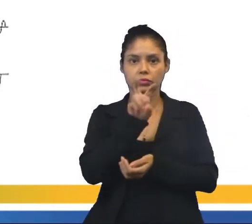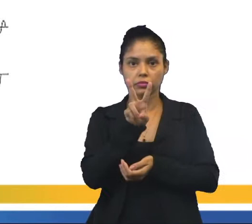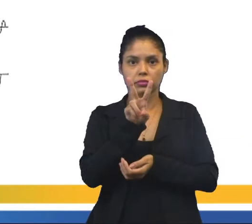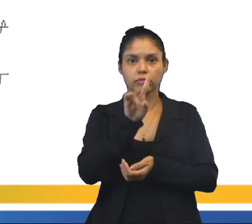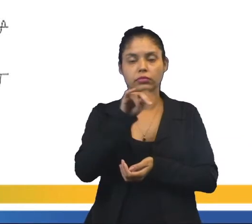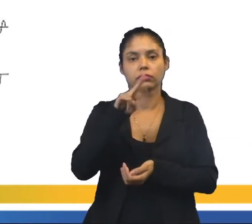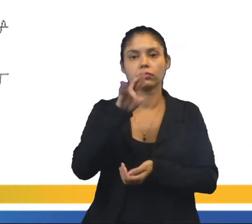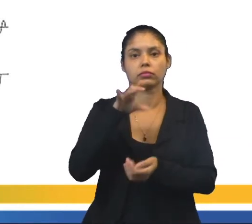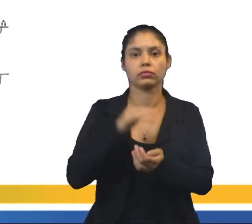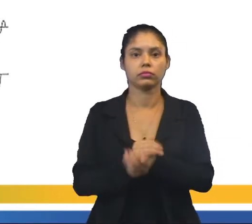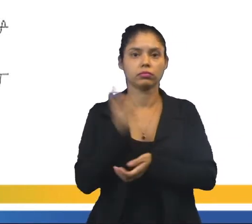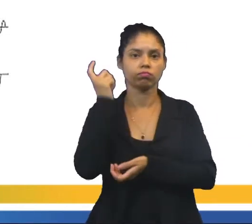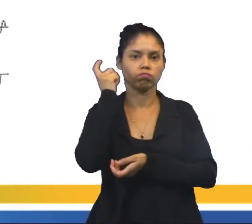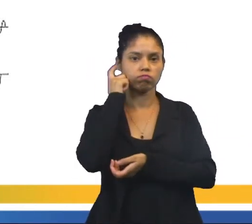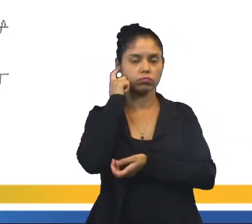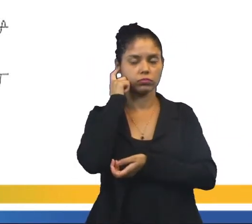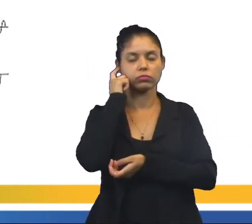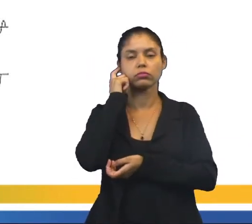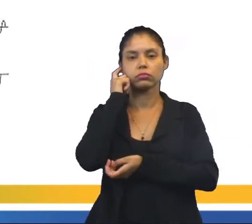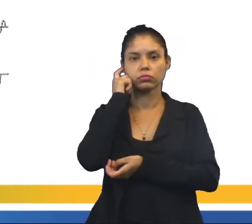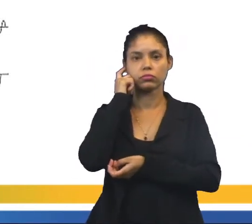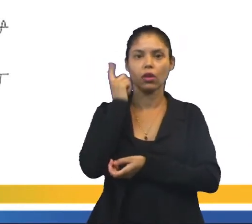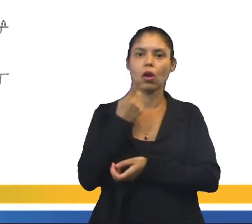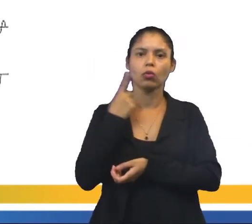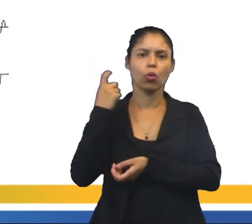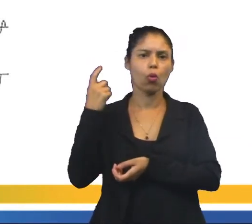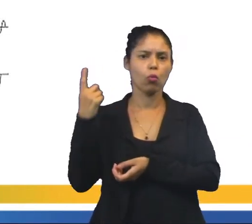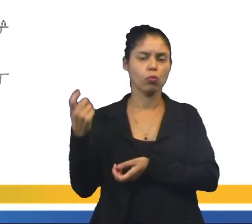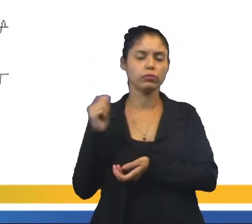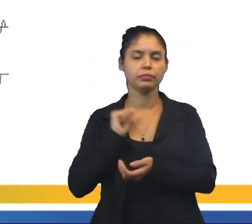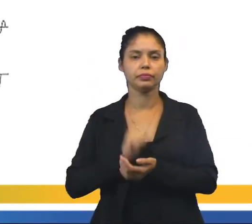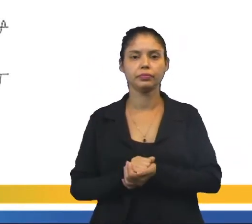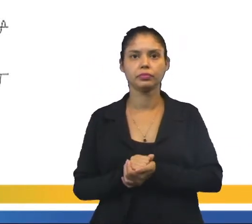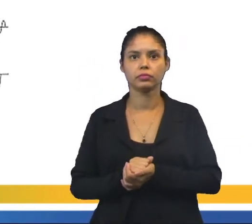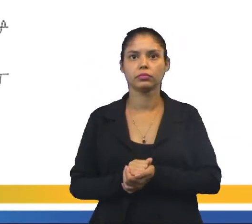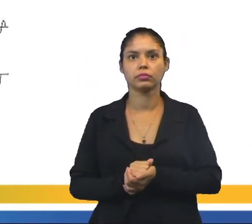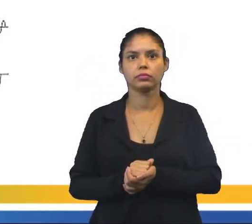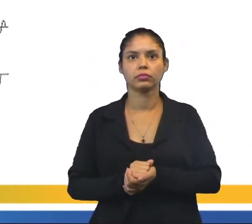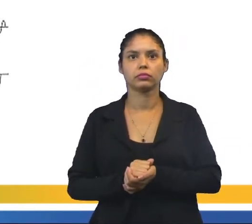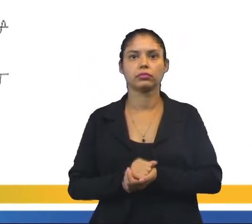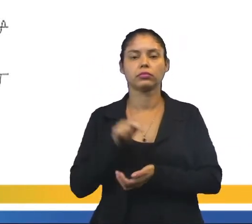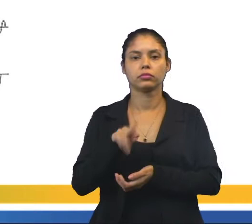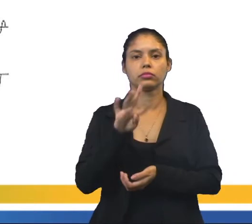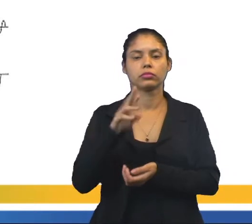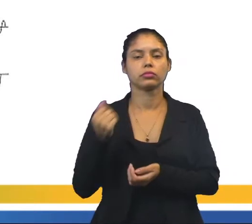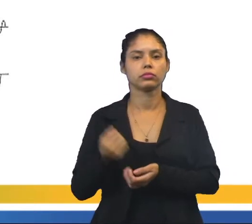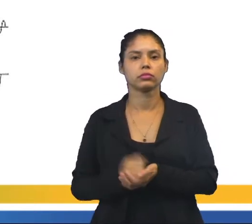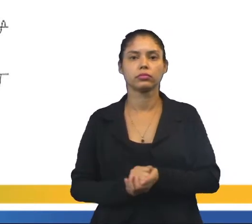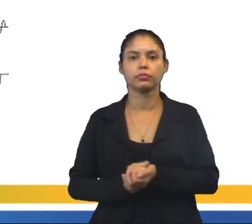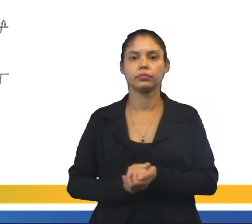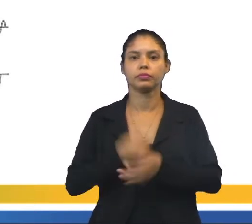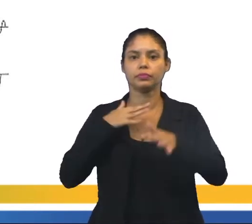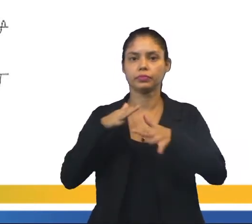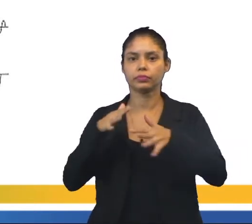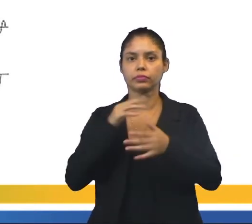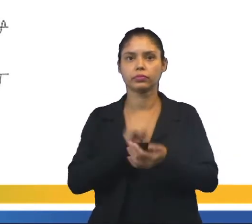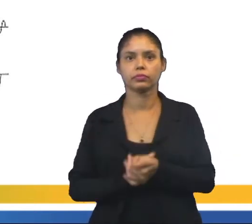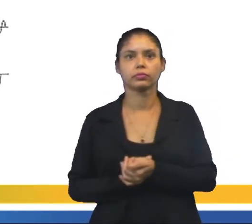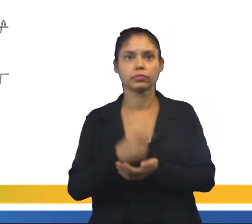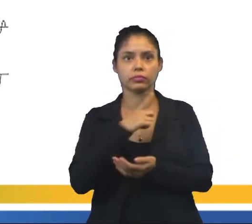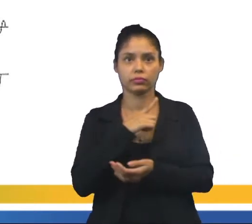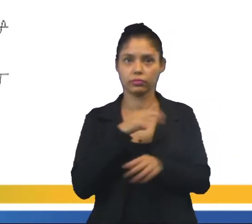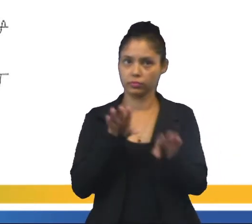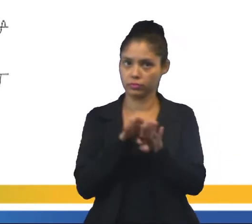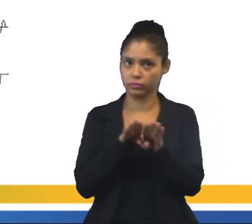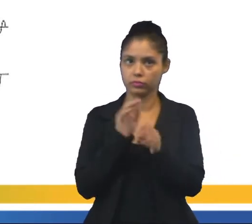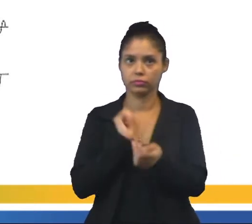e coloca aqui no ouvido e ele dá um sonzinho, né? Que dá a nota lá, a vibração nota lá. Também tem os eletrônicos, né?